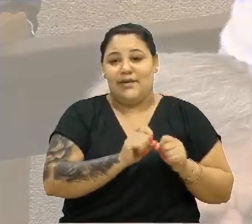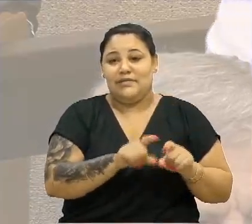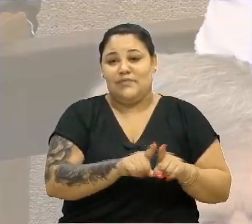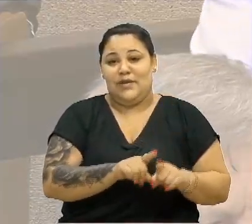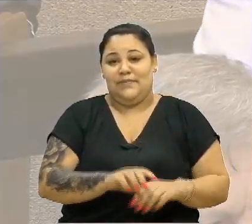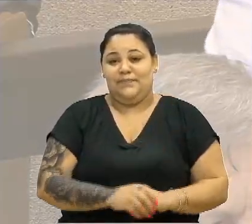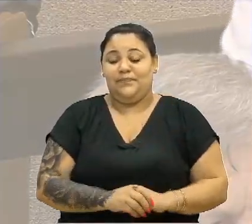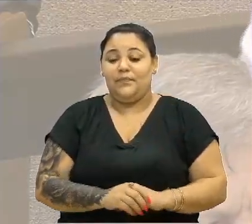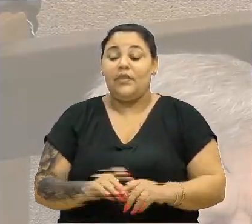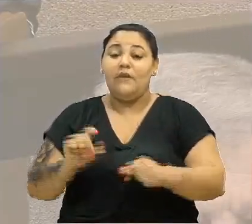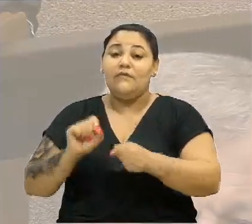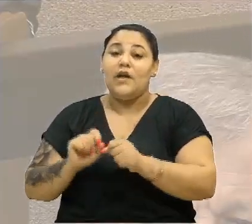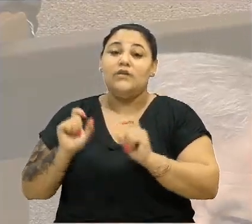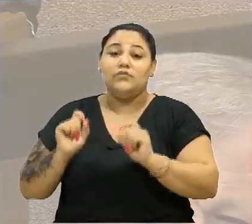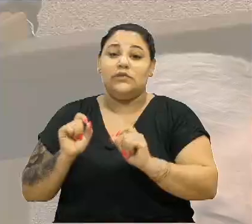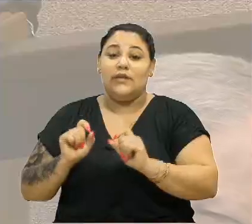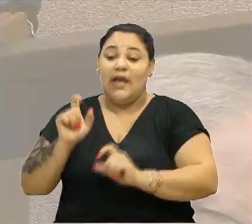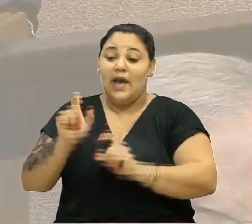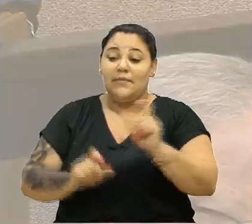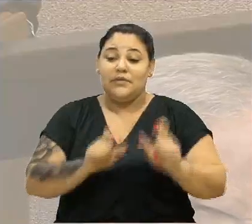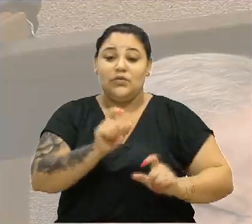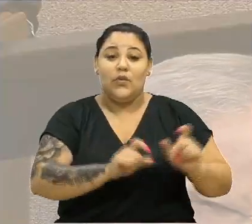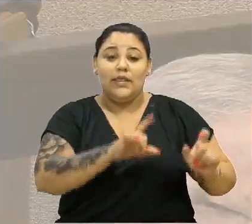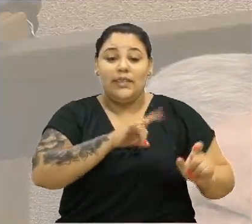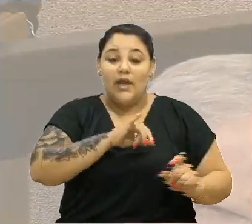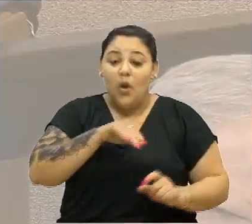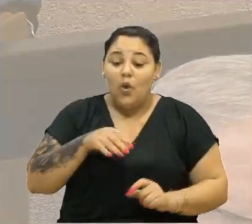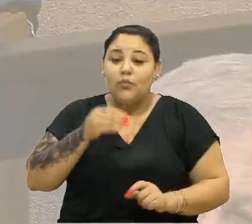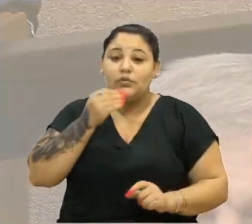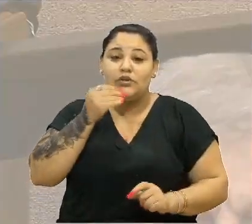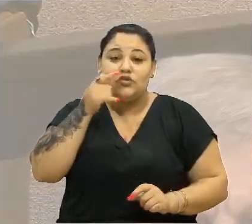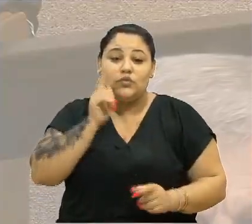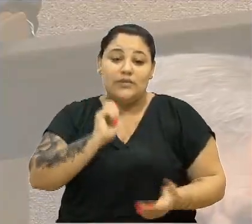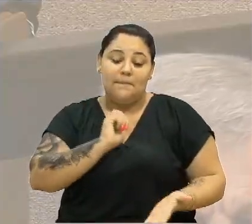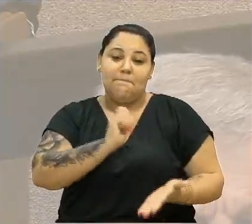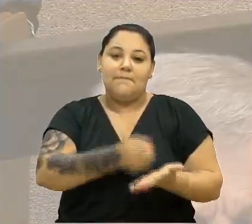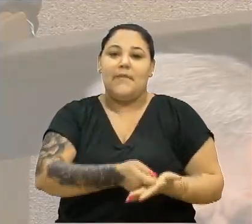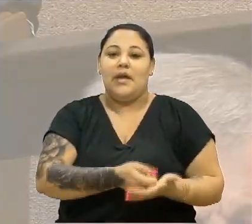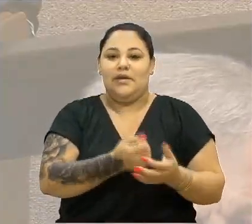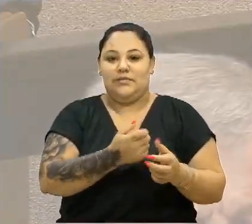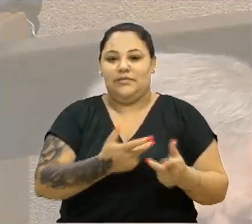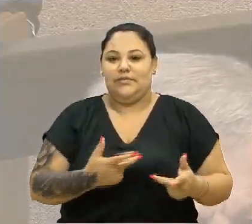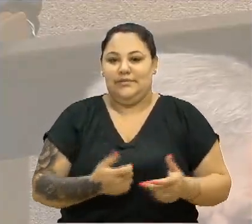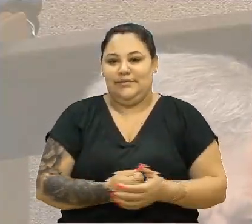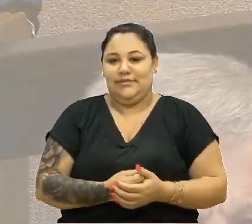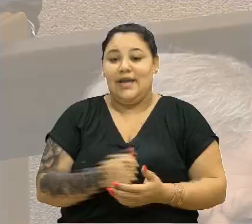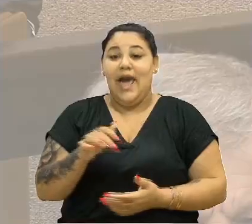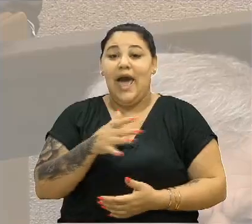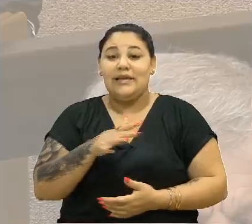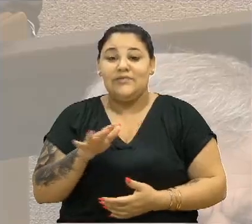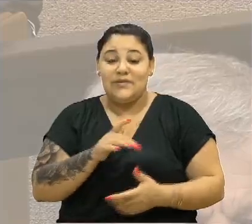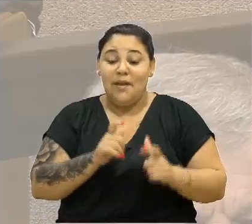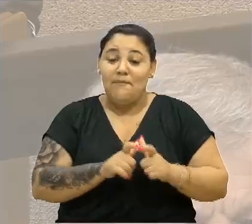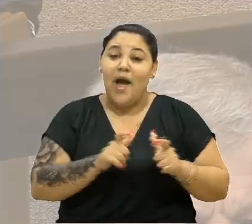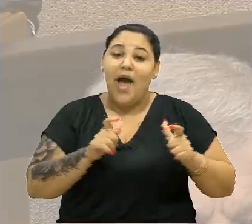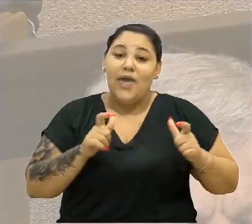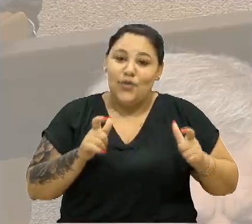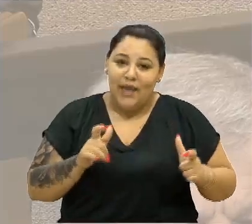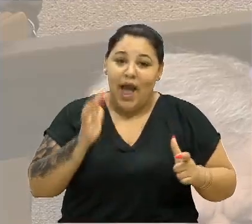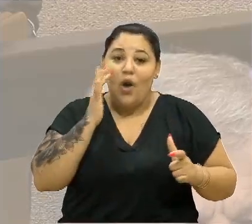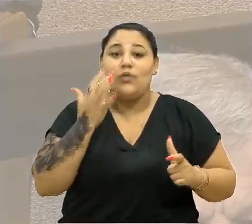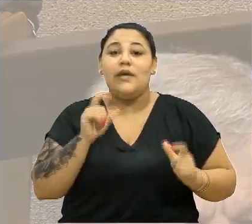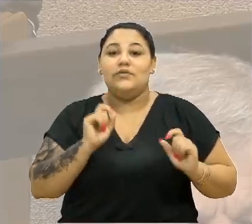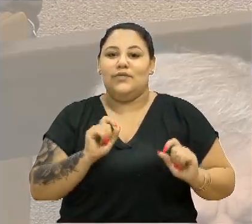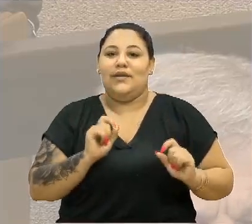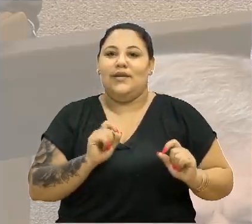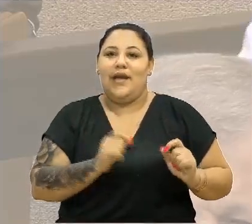faz com que as pessoas tenham condição realmente de pagar a sua prestação, que, nas vezes, na maioria das vezes, a